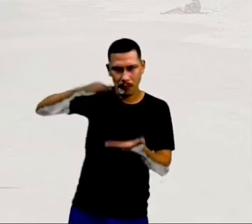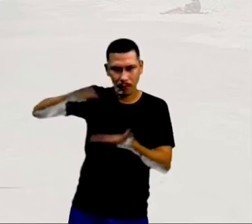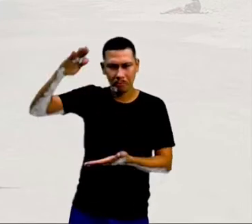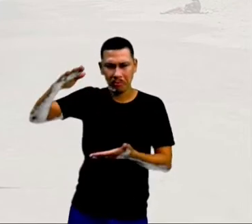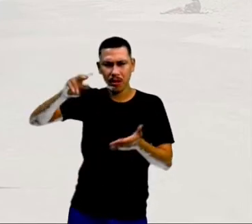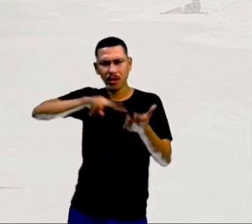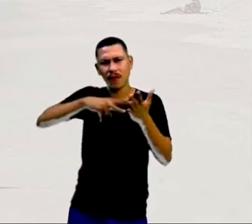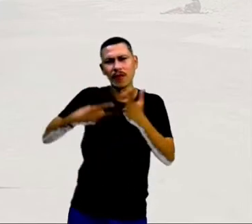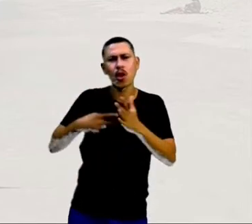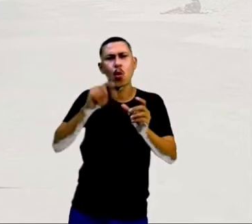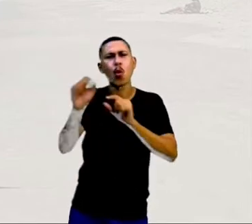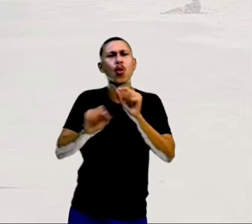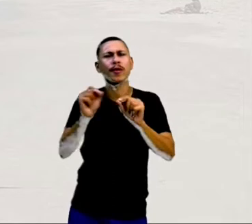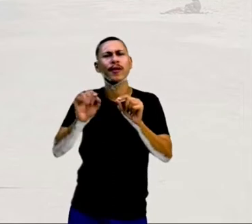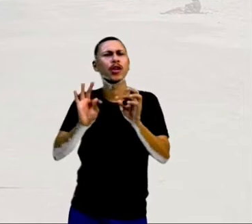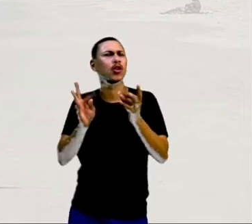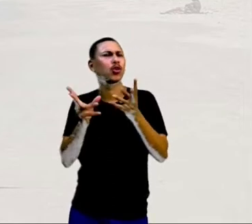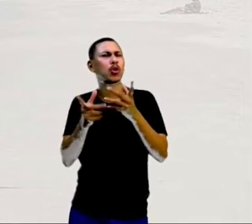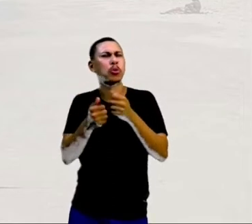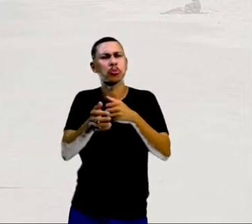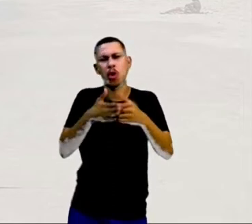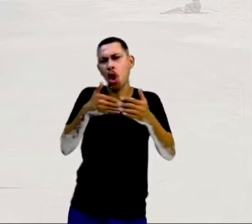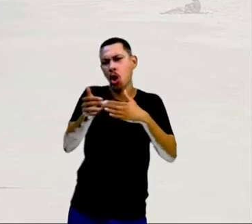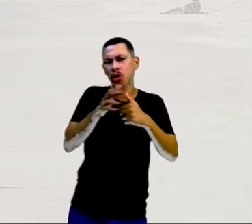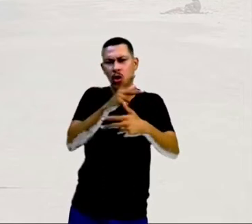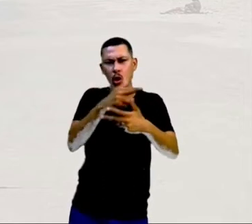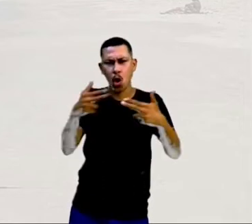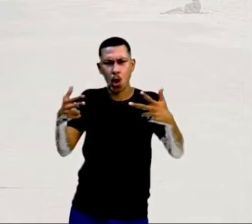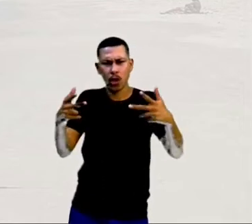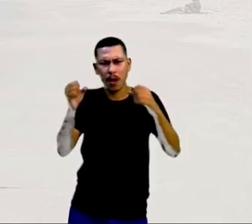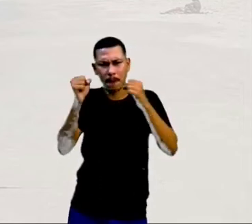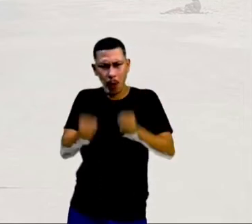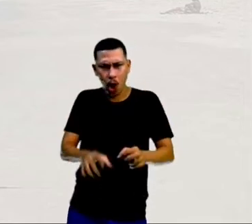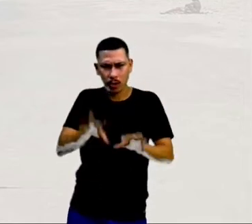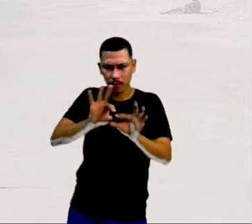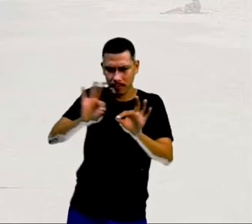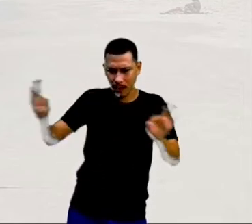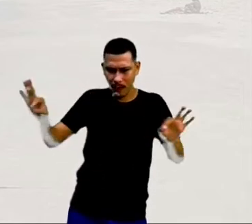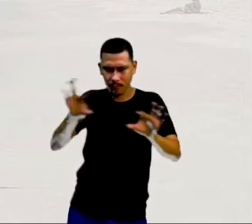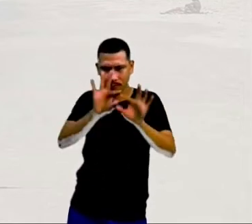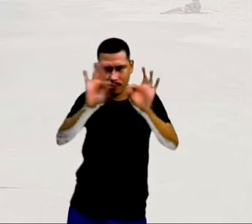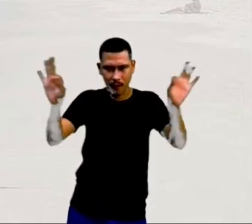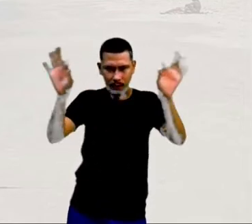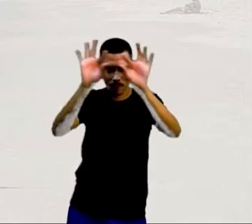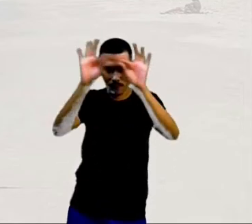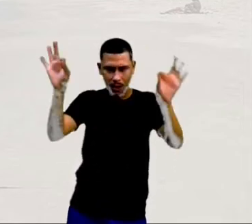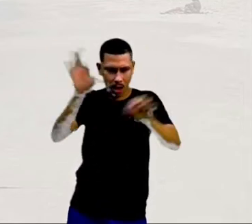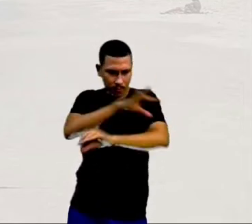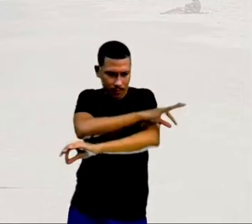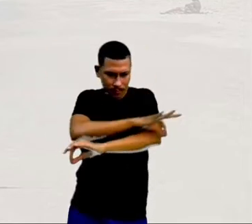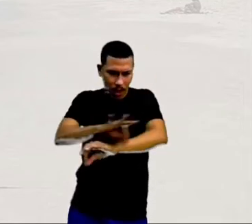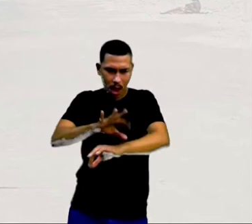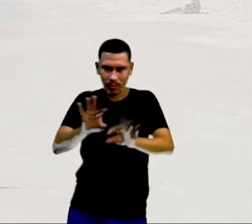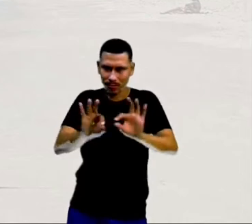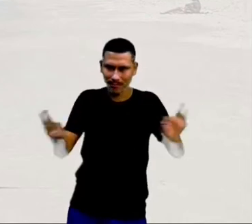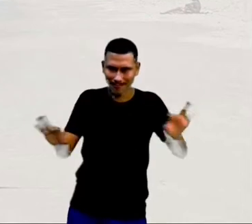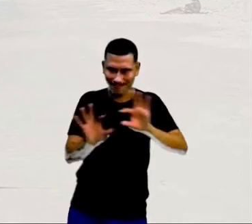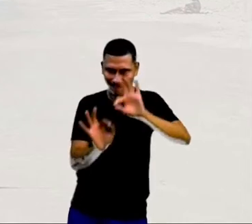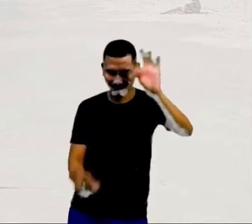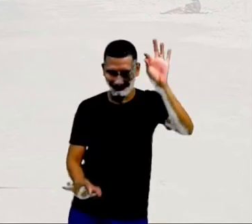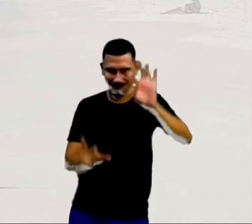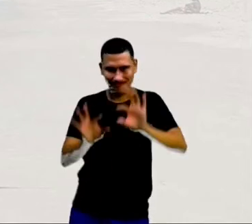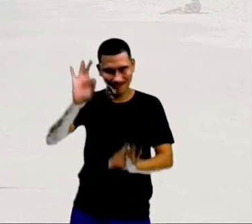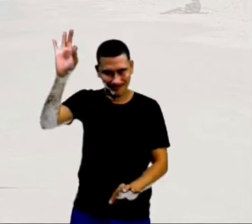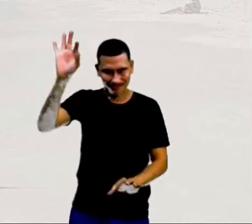medido, tá bom? Tudo aquilo que a gente vai representar por um valor, mas também por uma unidade de medida,